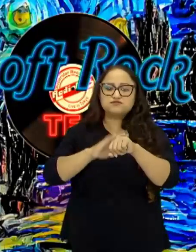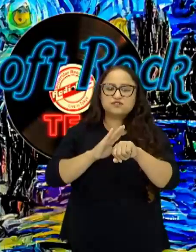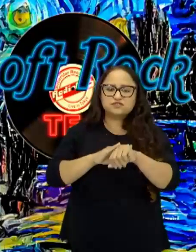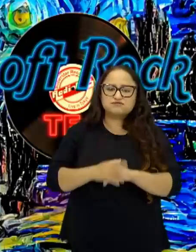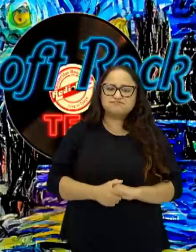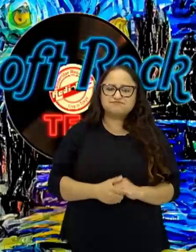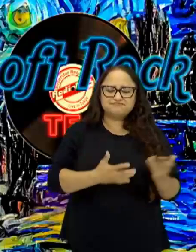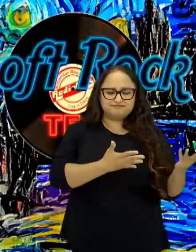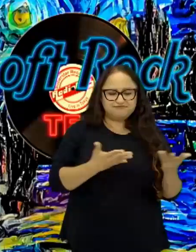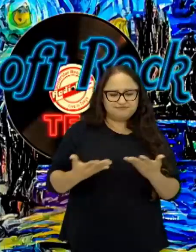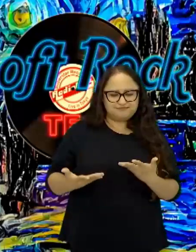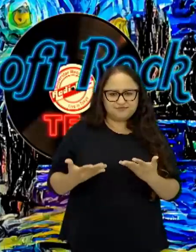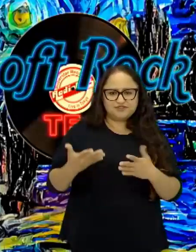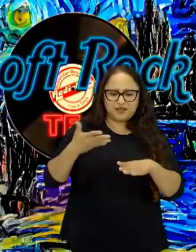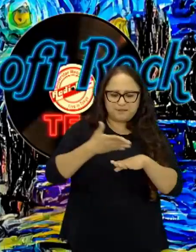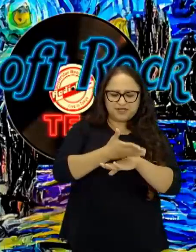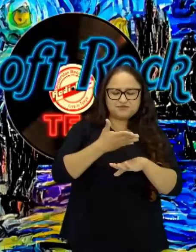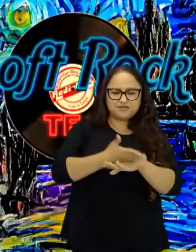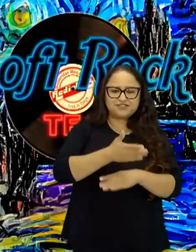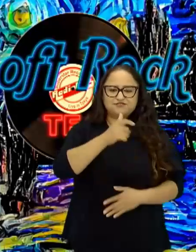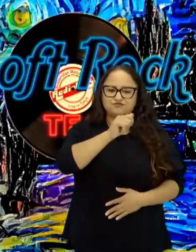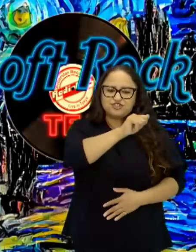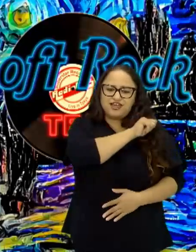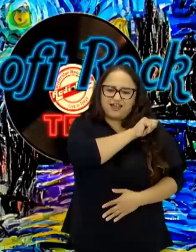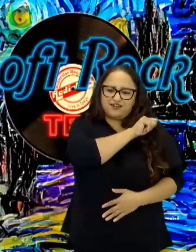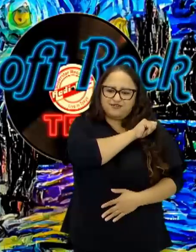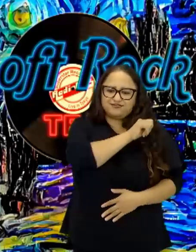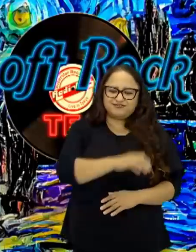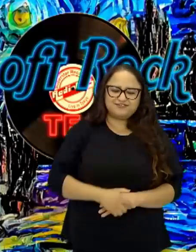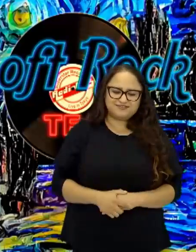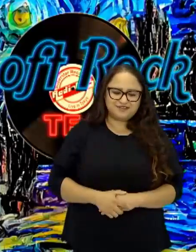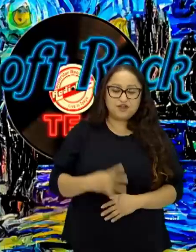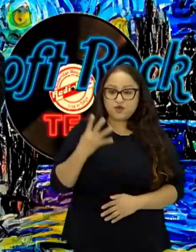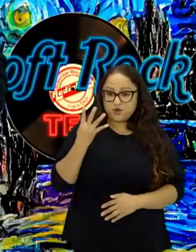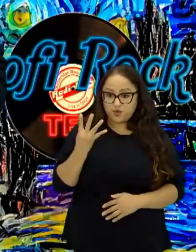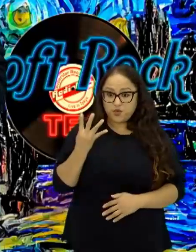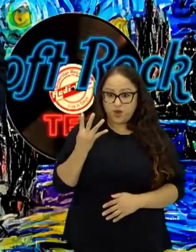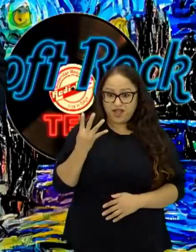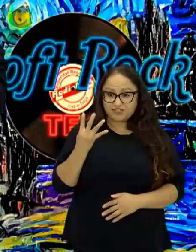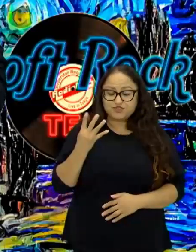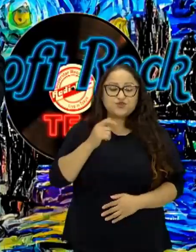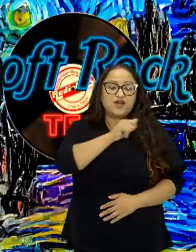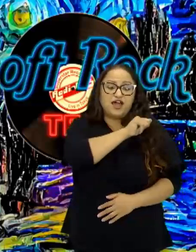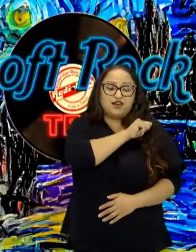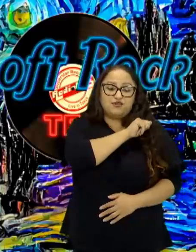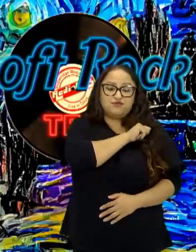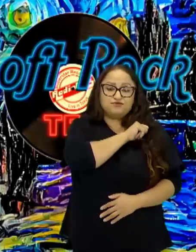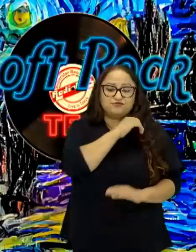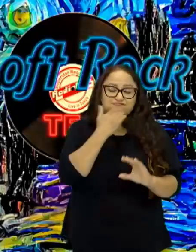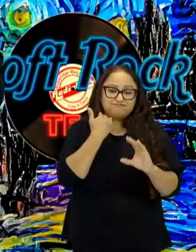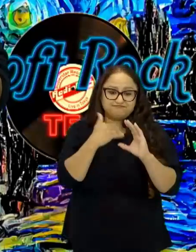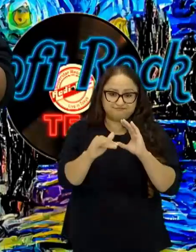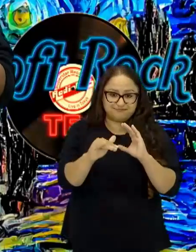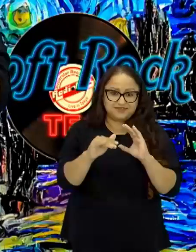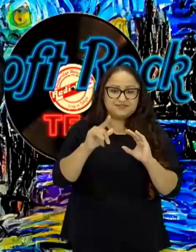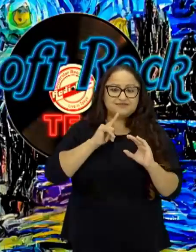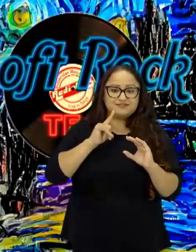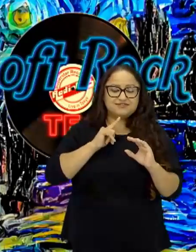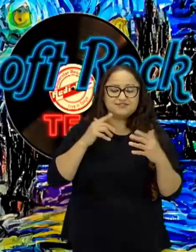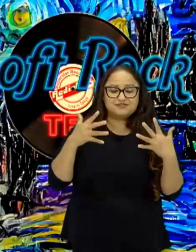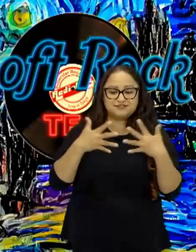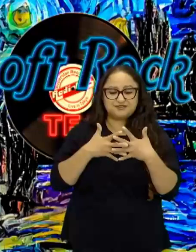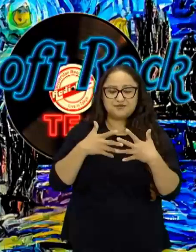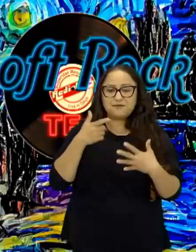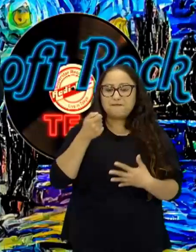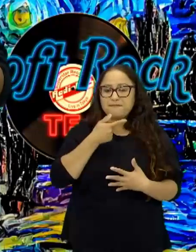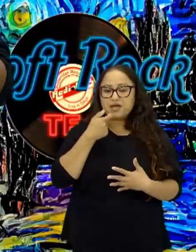como prometido, a participação de estudantes, tá? Então, 4 estudantes mandaram material aí de paródias, como se a gente tivesse feito na sala